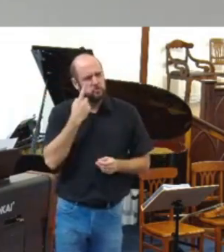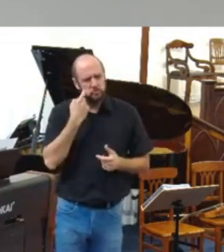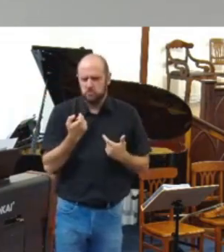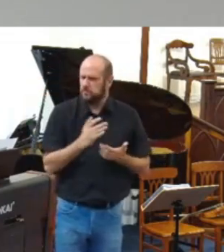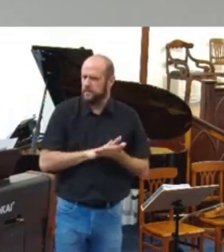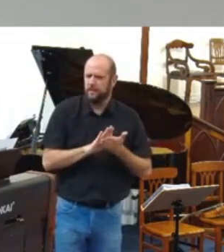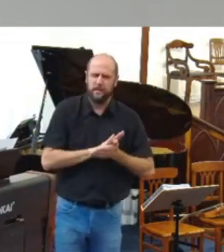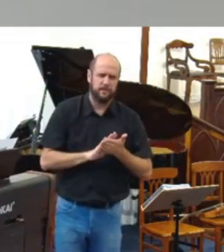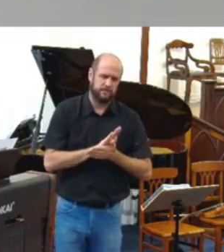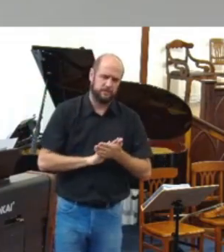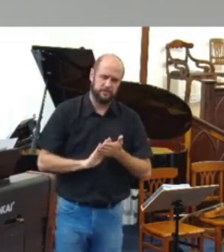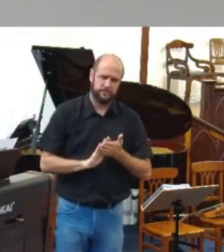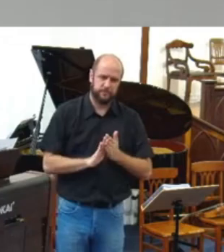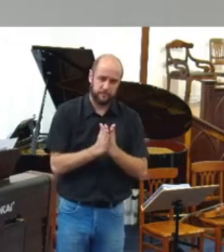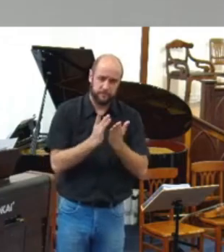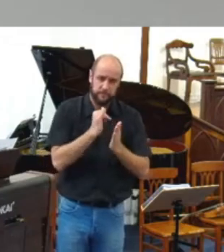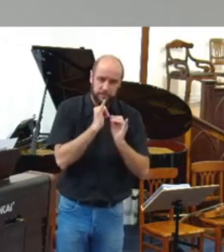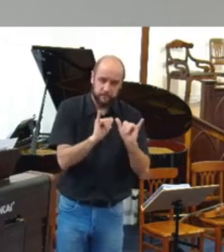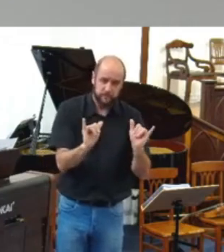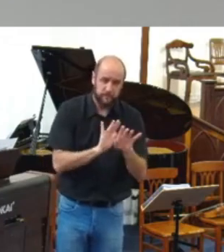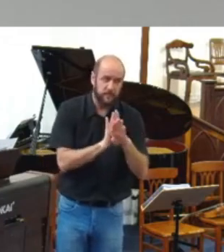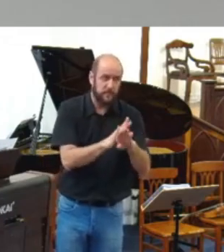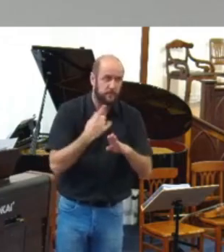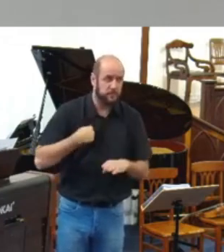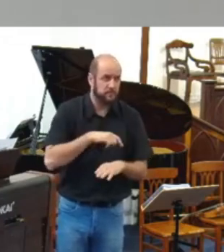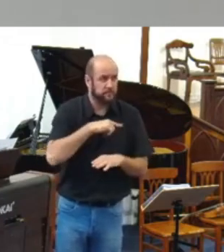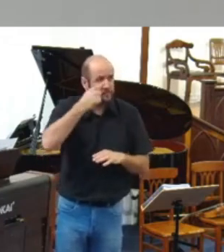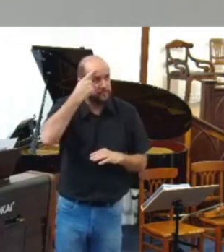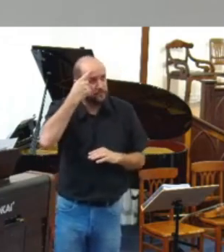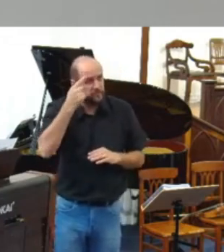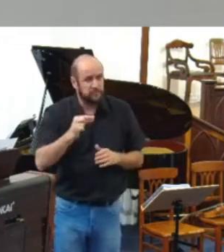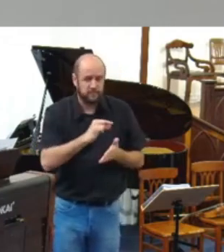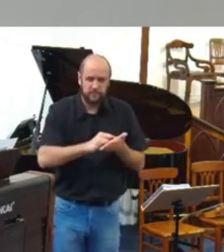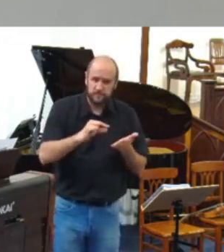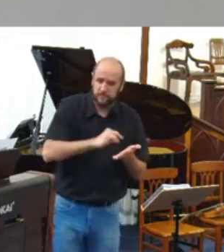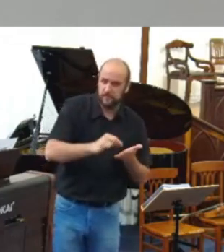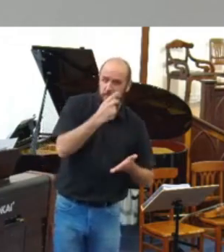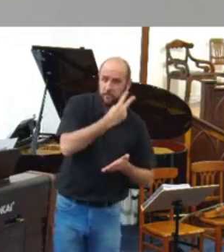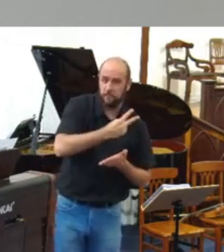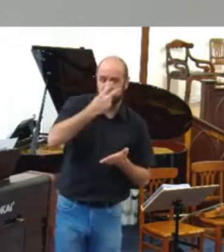essa passagem nos ajuda a pensar. Versículo 22,